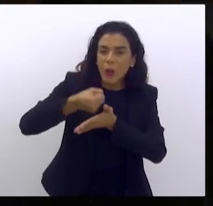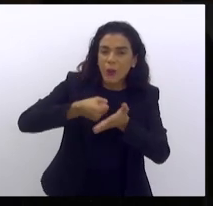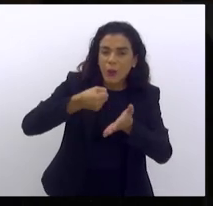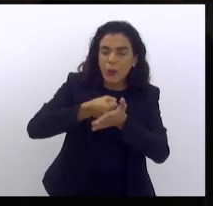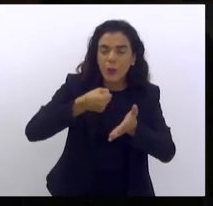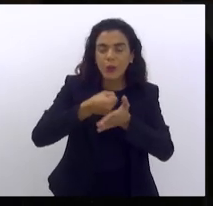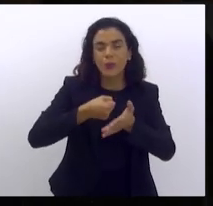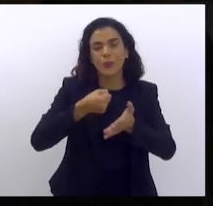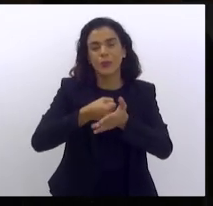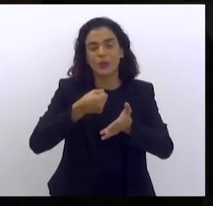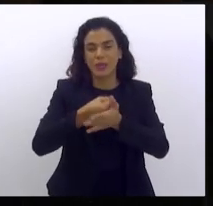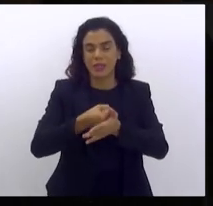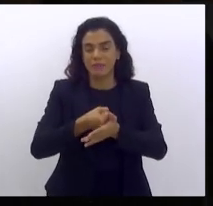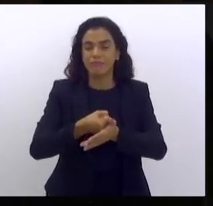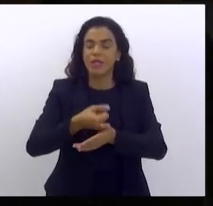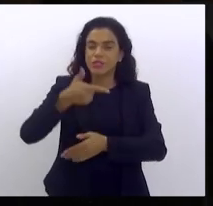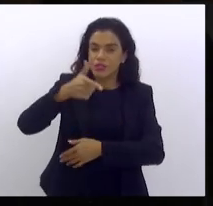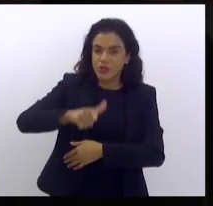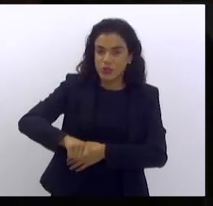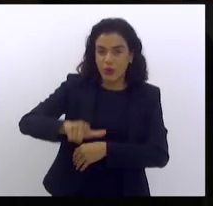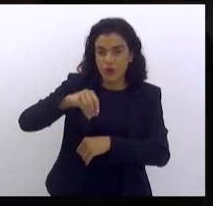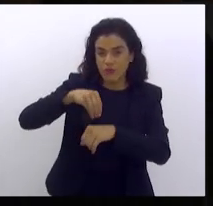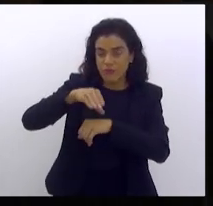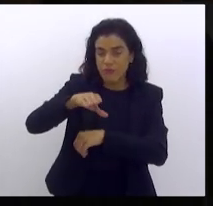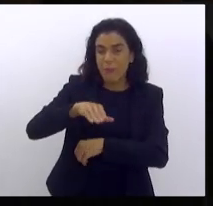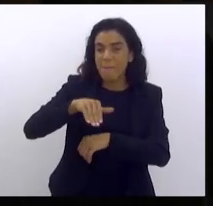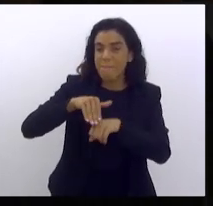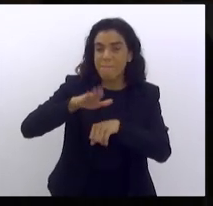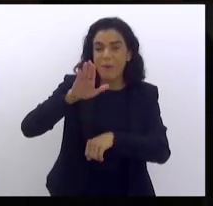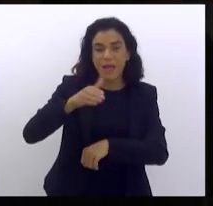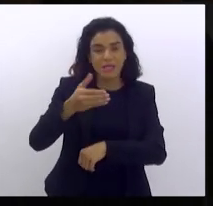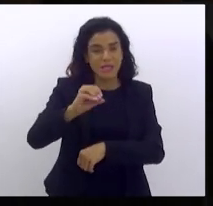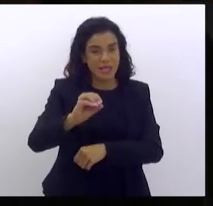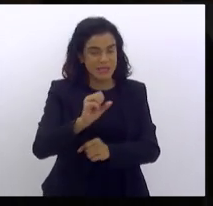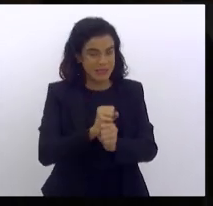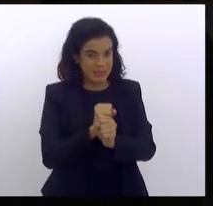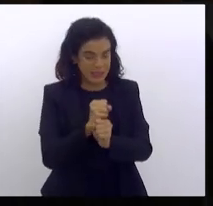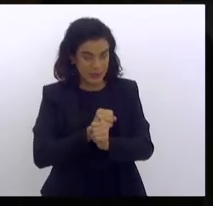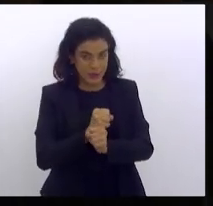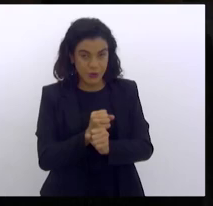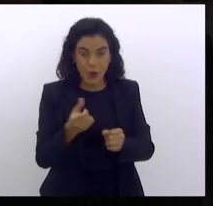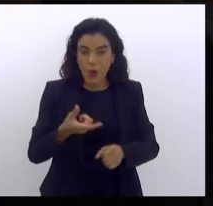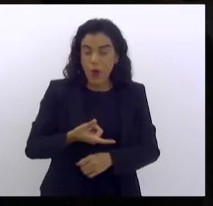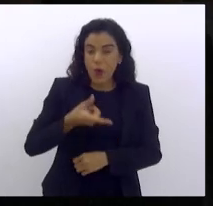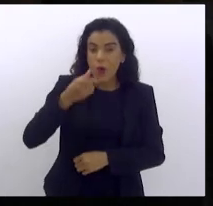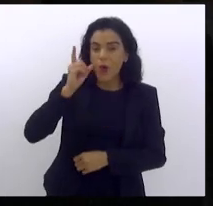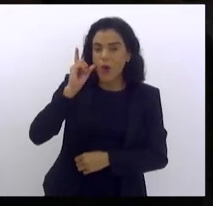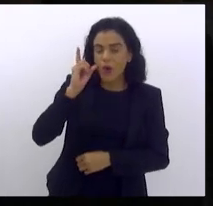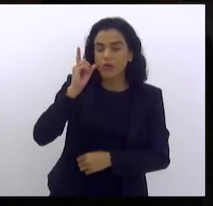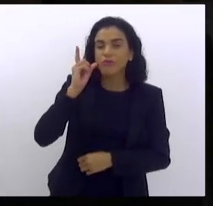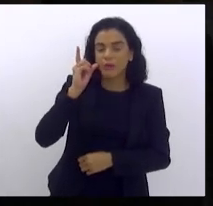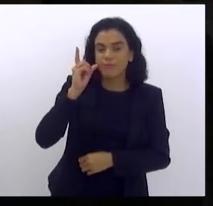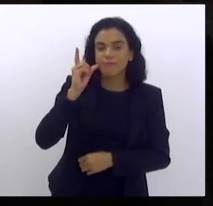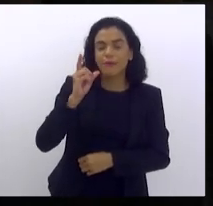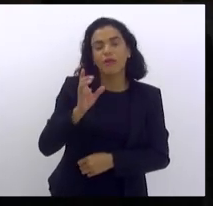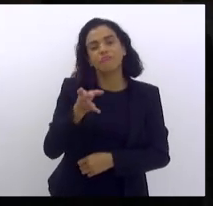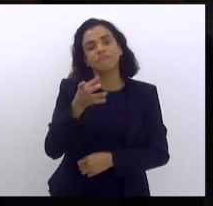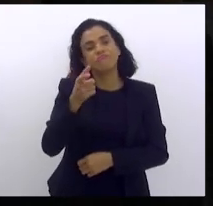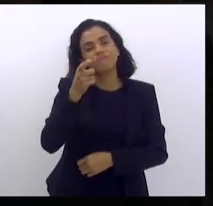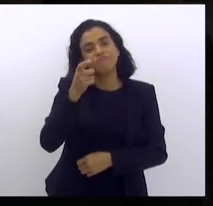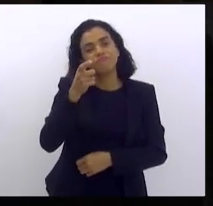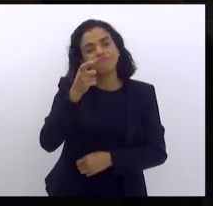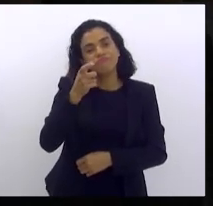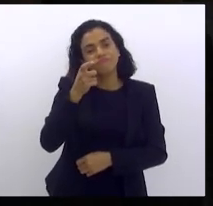sendo travada, volto a dizer, há uma década. E, no dia de ontem, assisti na